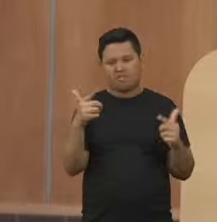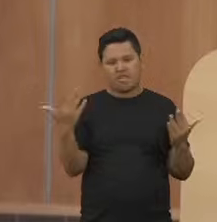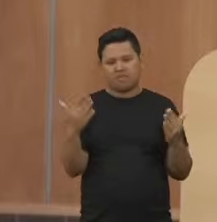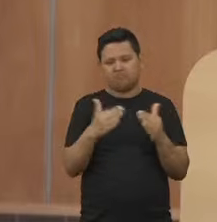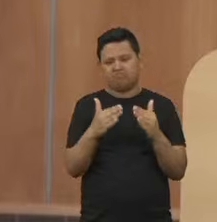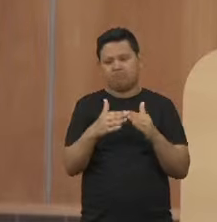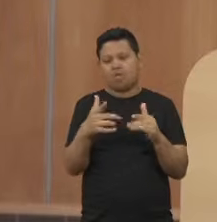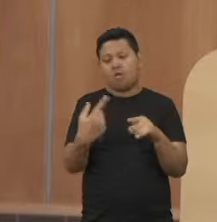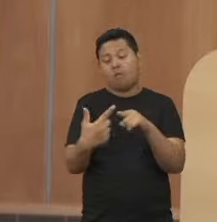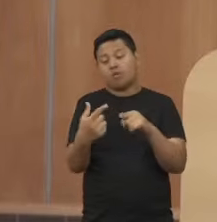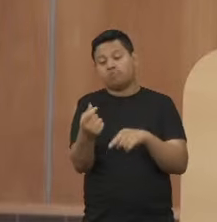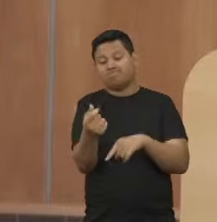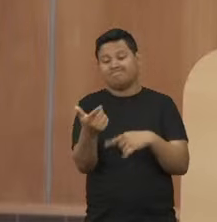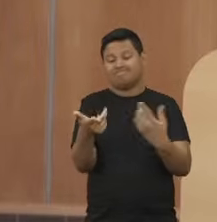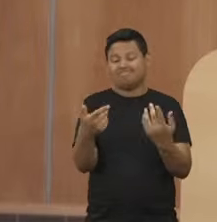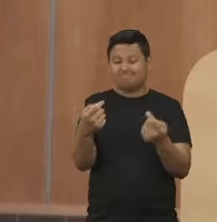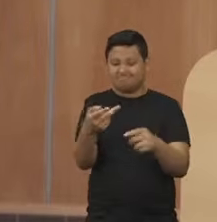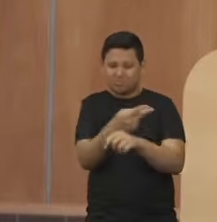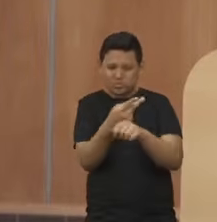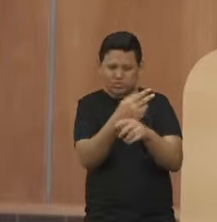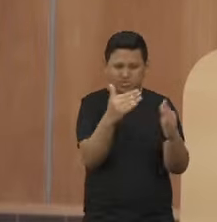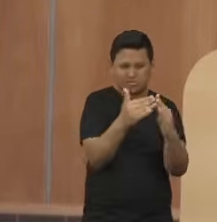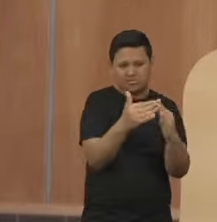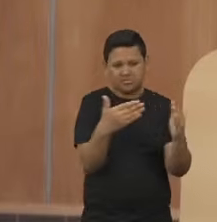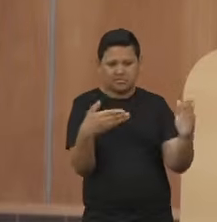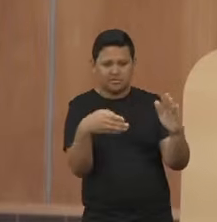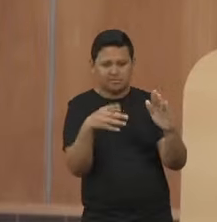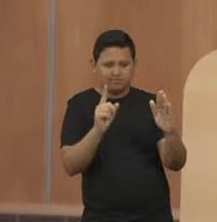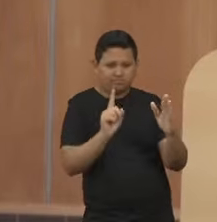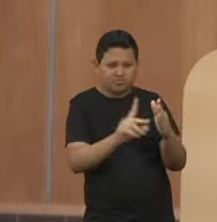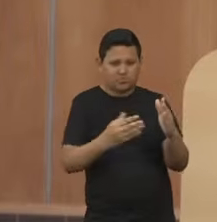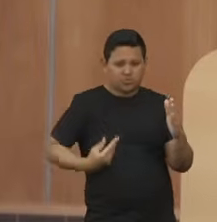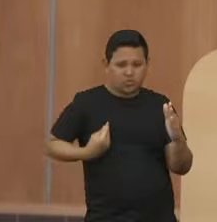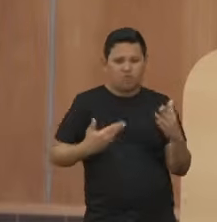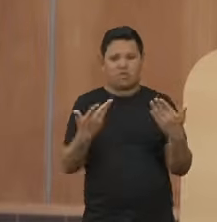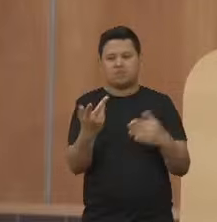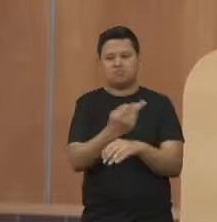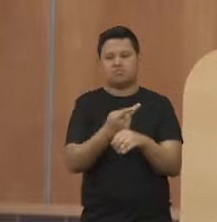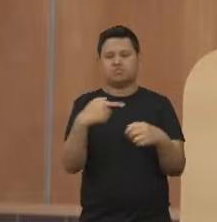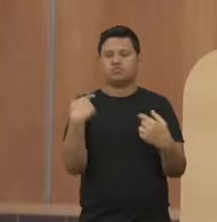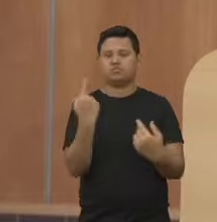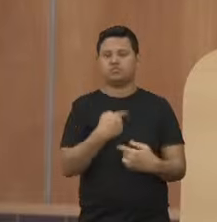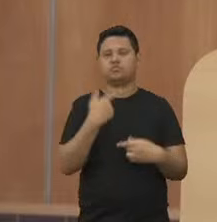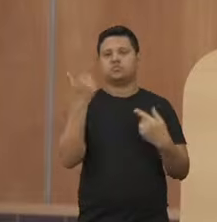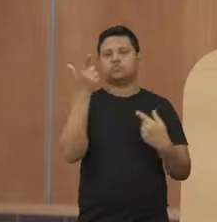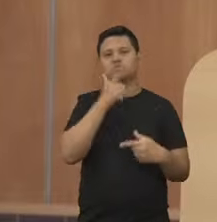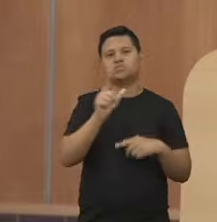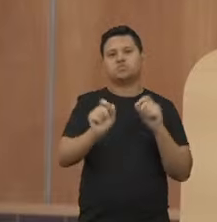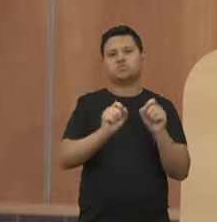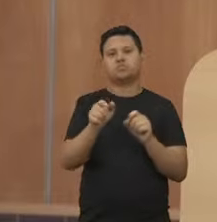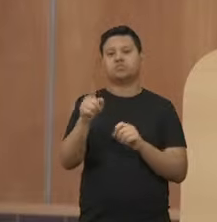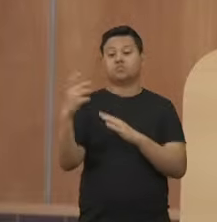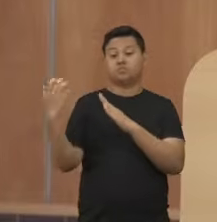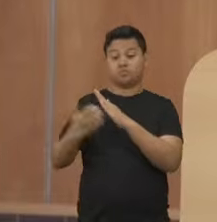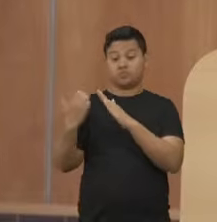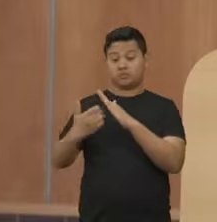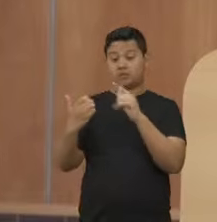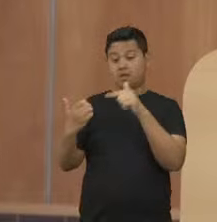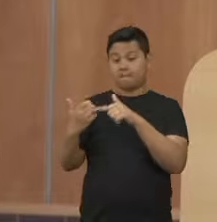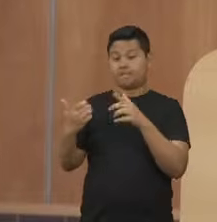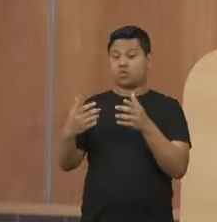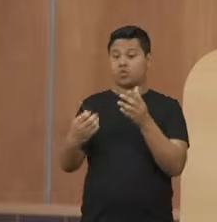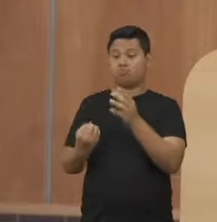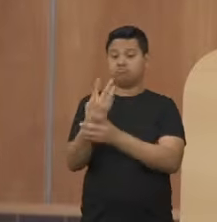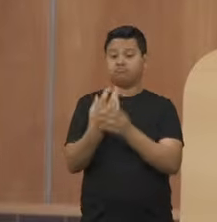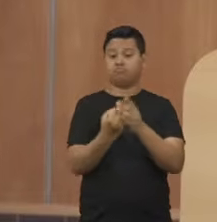questões financeiras, questões, né, de dificuldade financeira. E se a gente conseguir de fato que os empreendedores